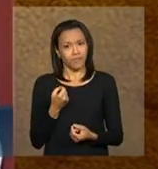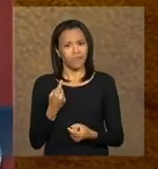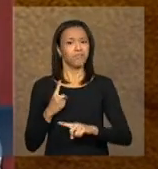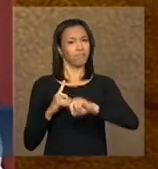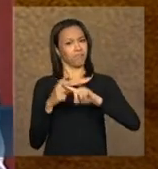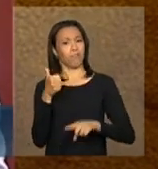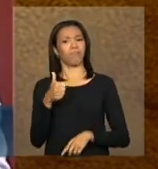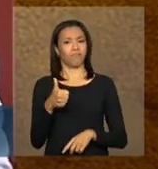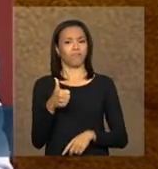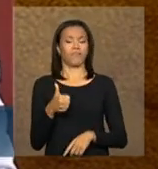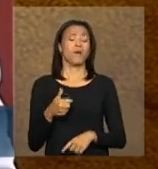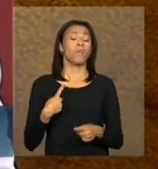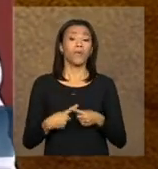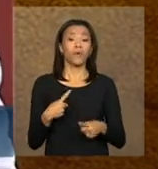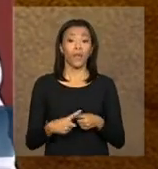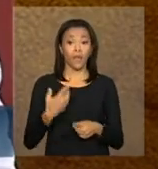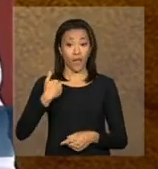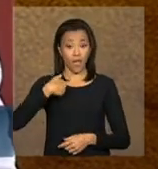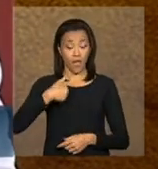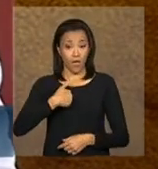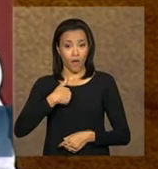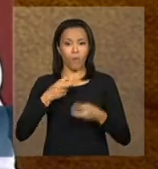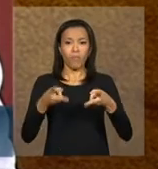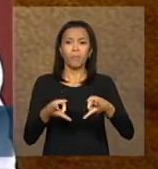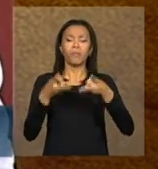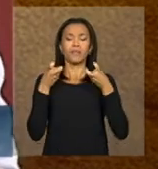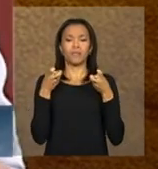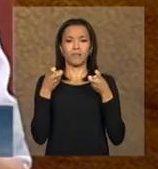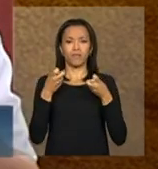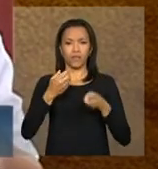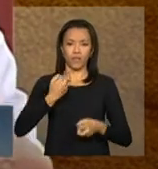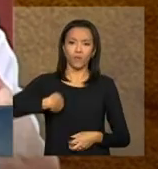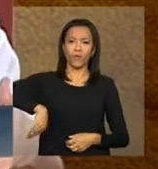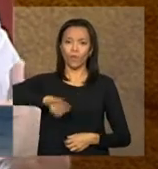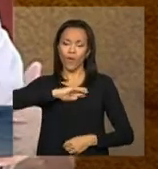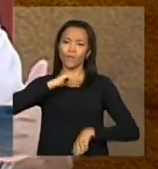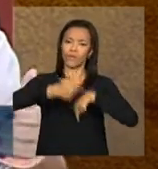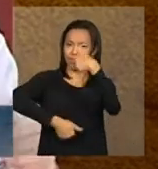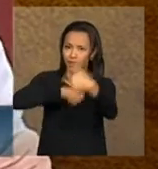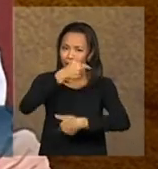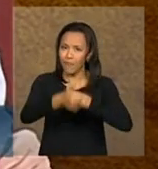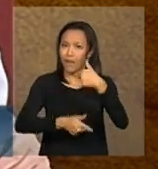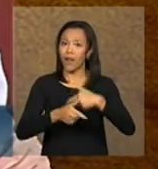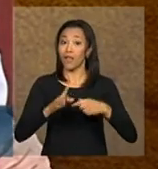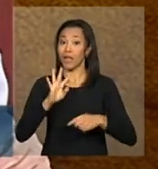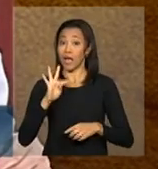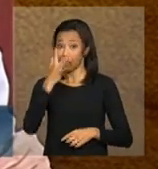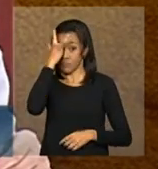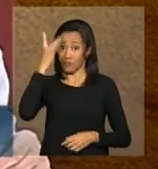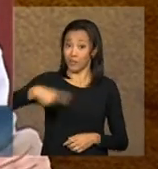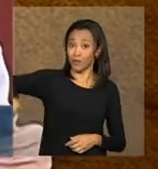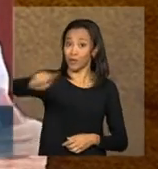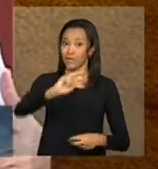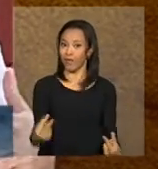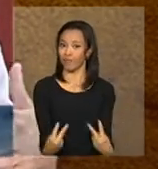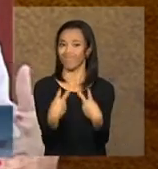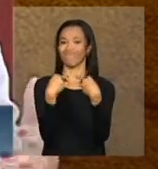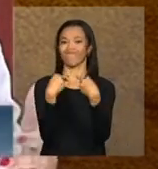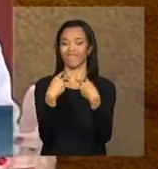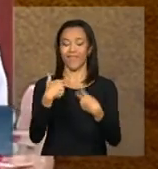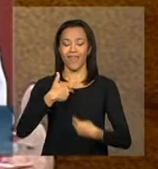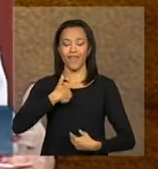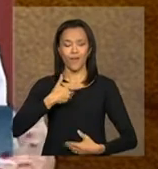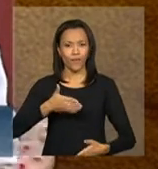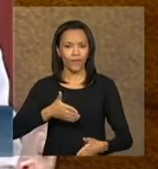positivo, porque eu percebi que, de fato, o nosso trabalho estava sendo observado. Então, para mim, foi uma